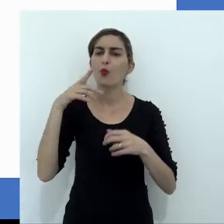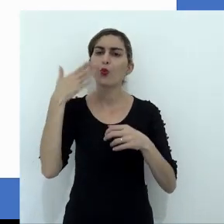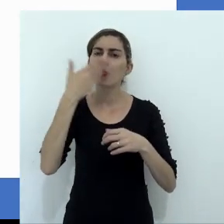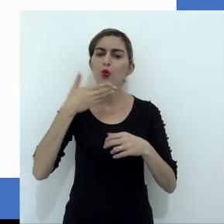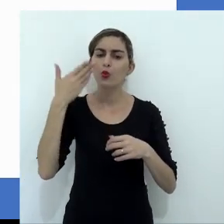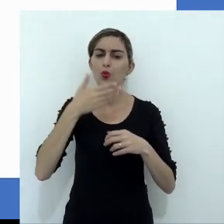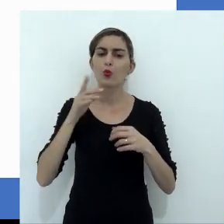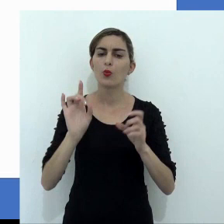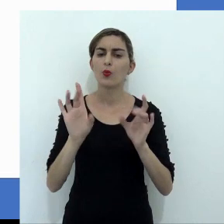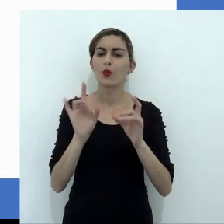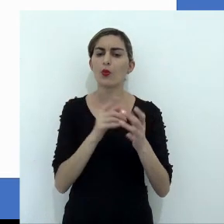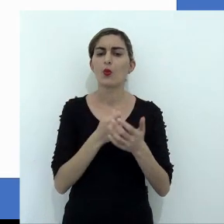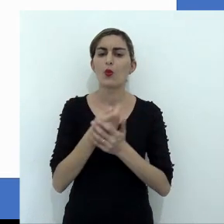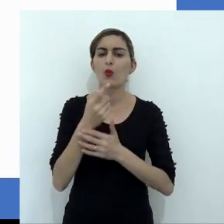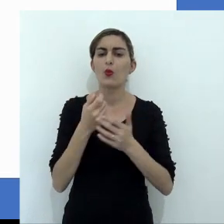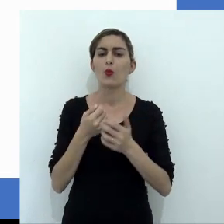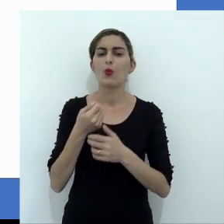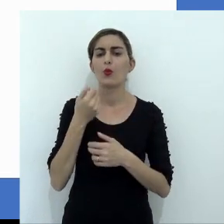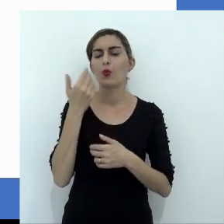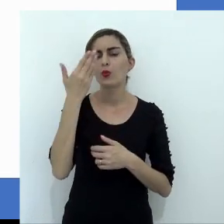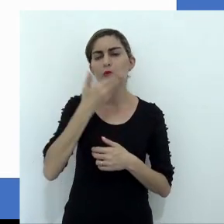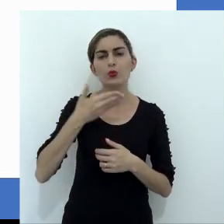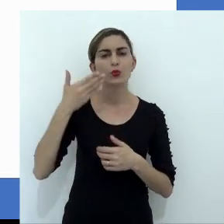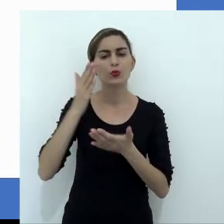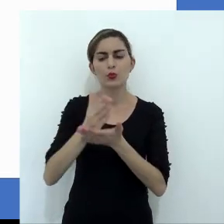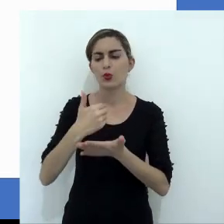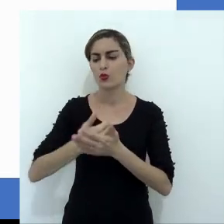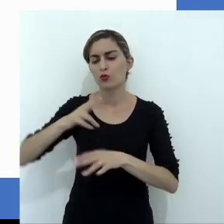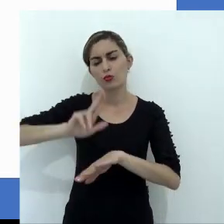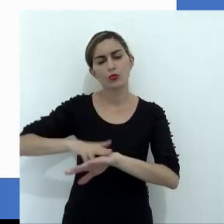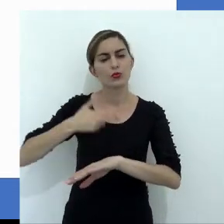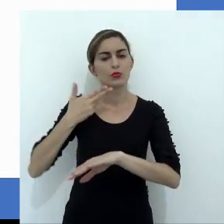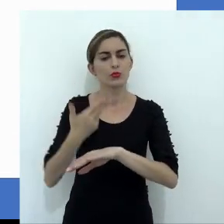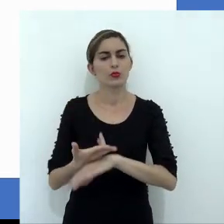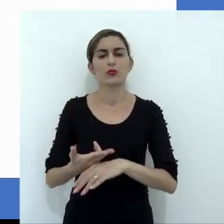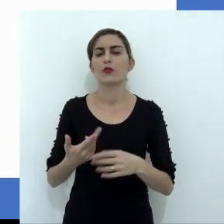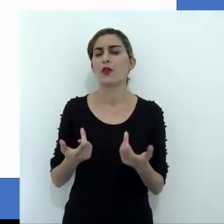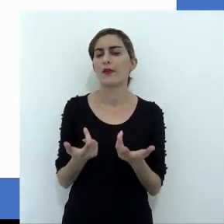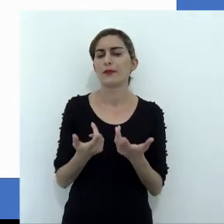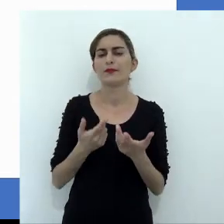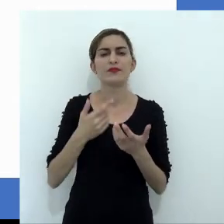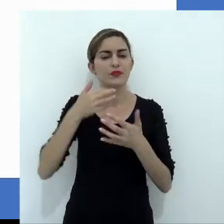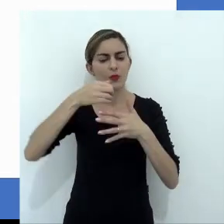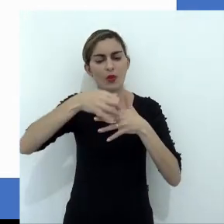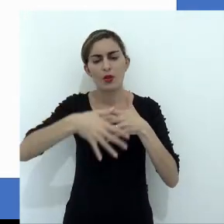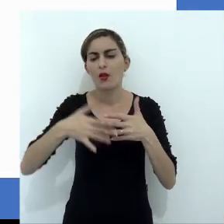da comunidade e lá ela viu um delicioso bolo de chocolate coberto